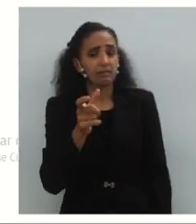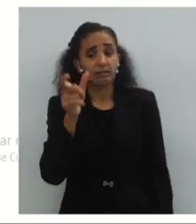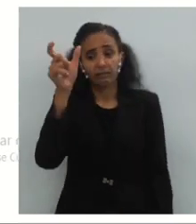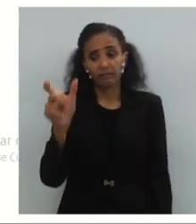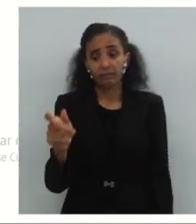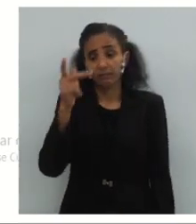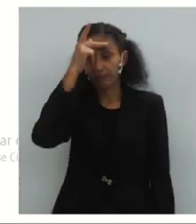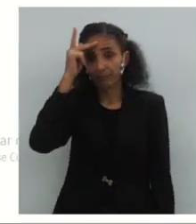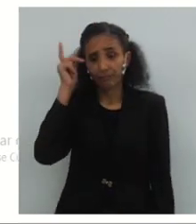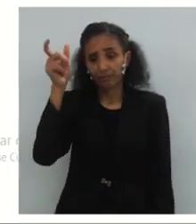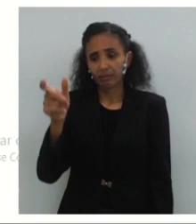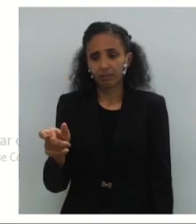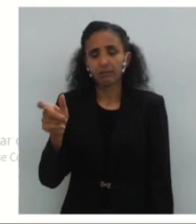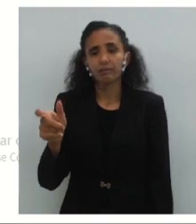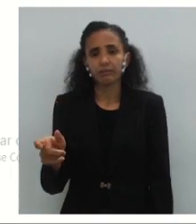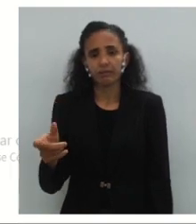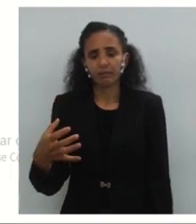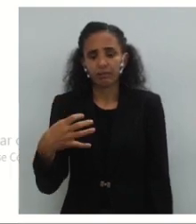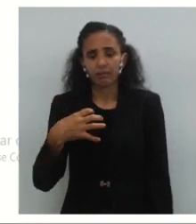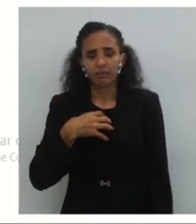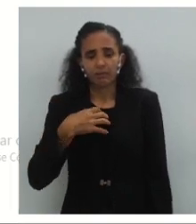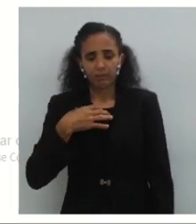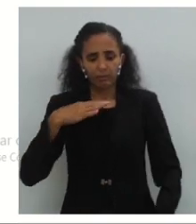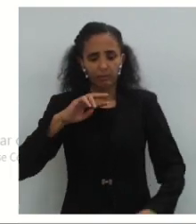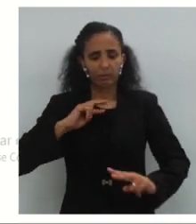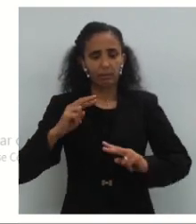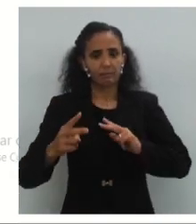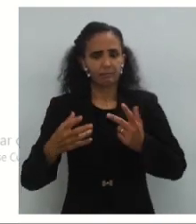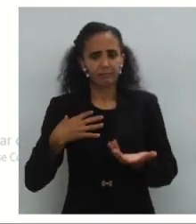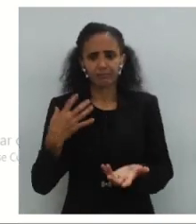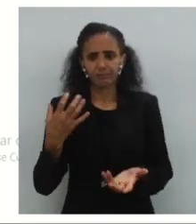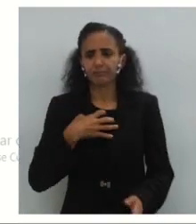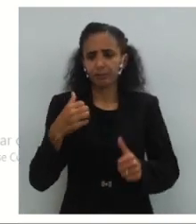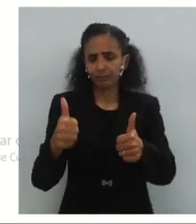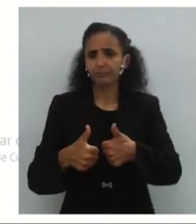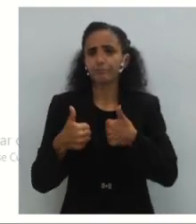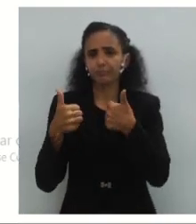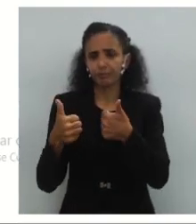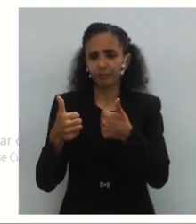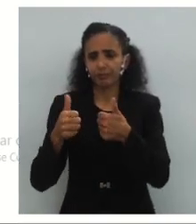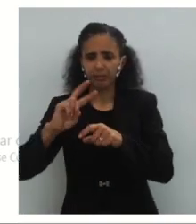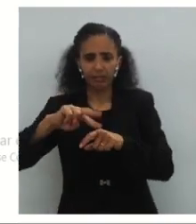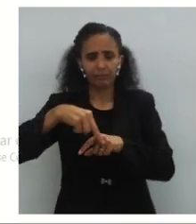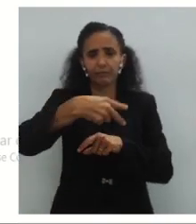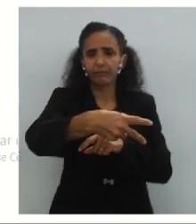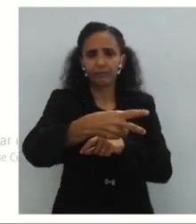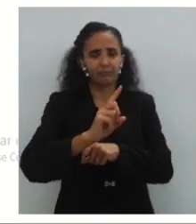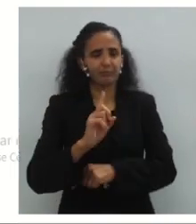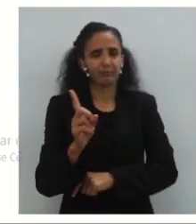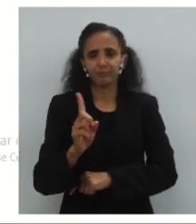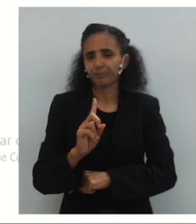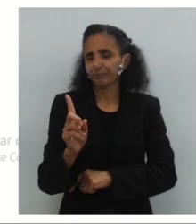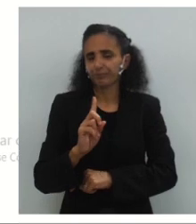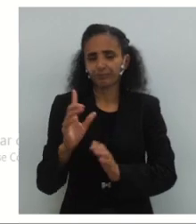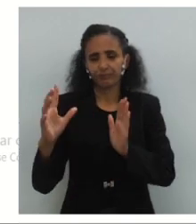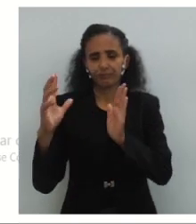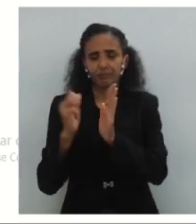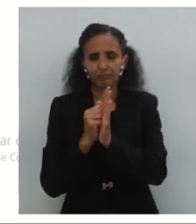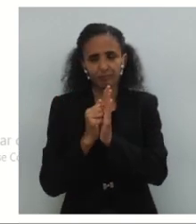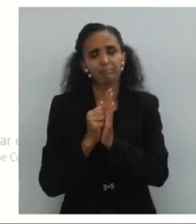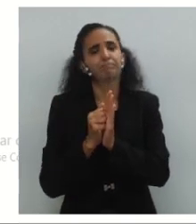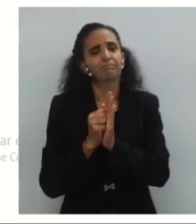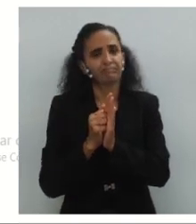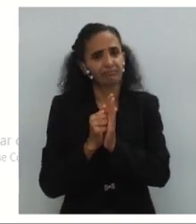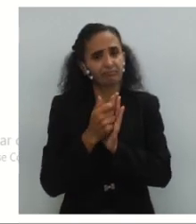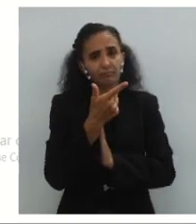Entenda, se uma pessoa ela tem uma carga viral que é indetectável, ela não transmite